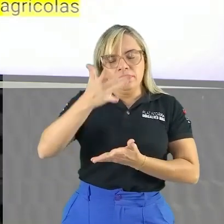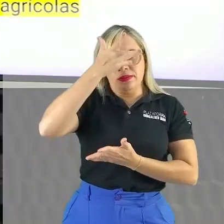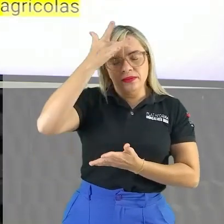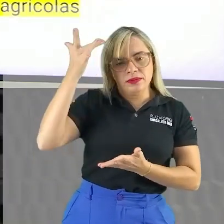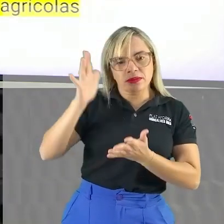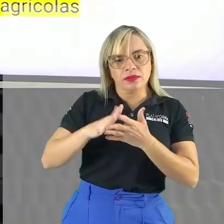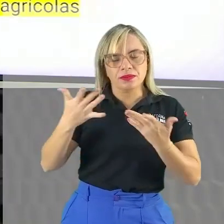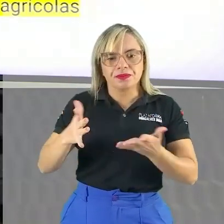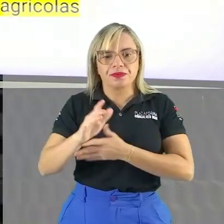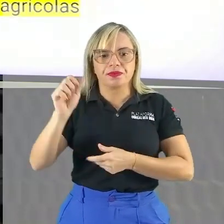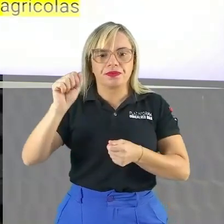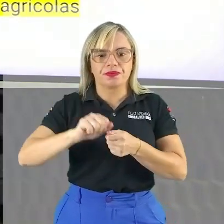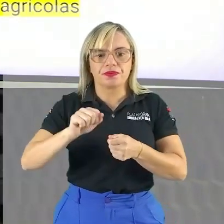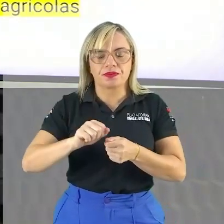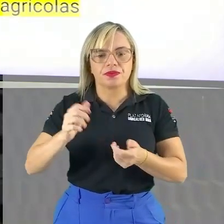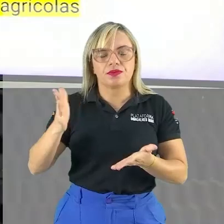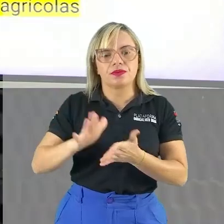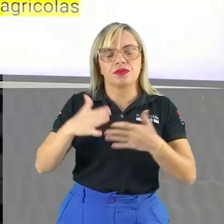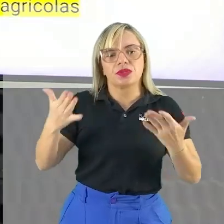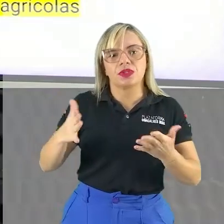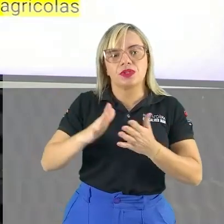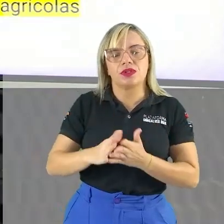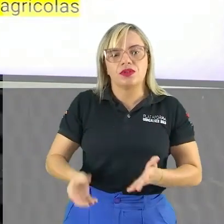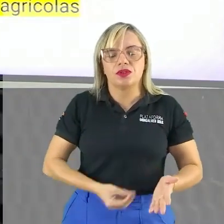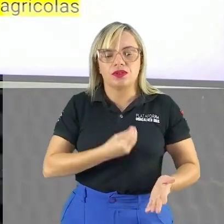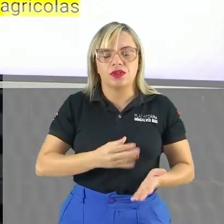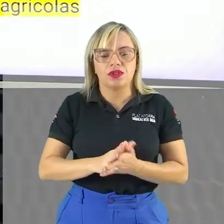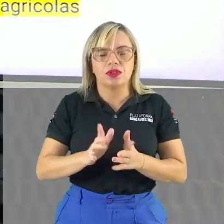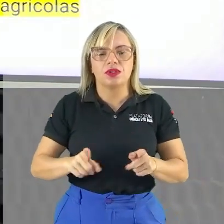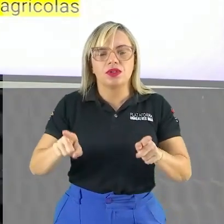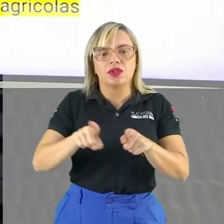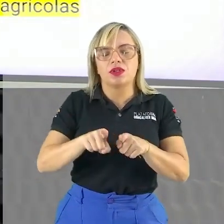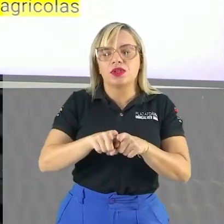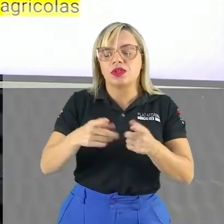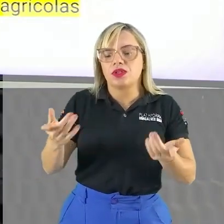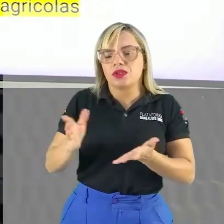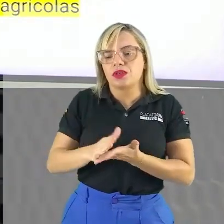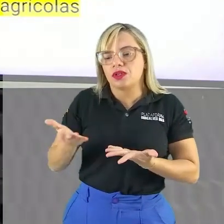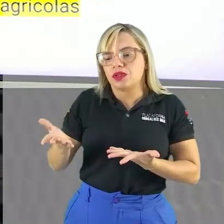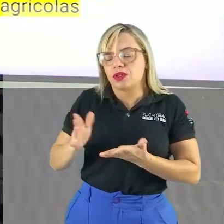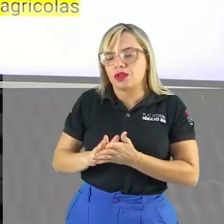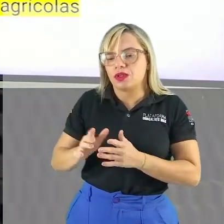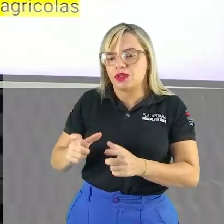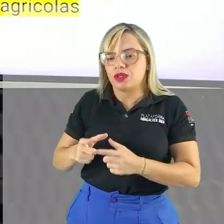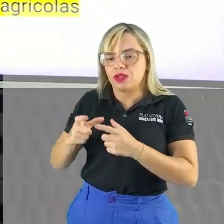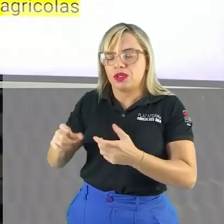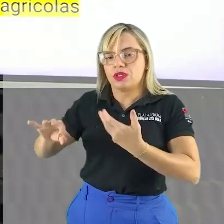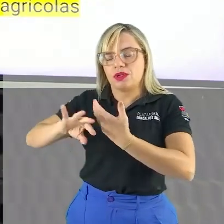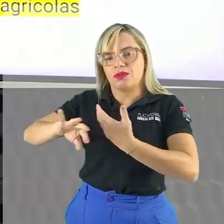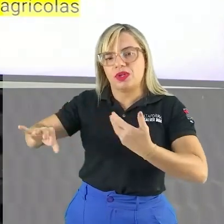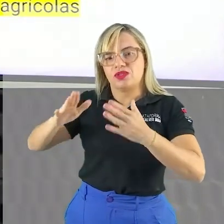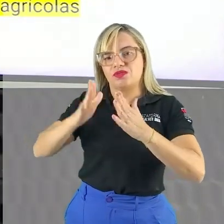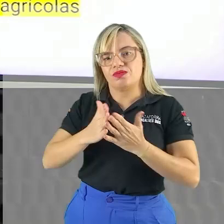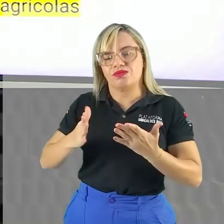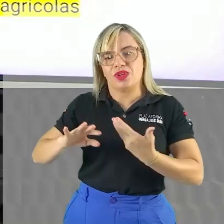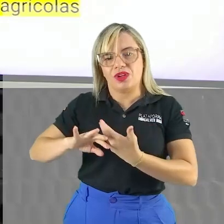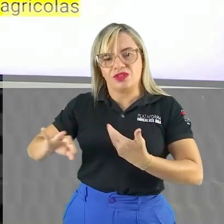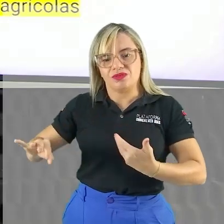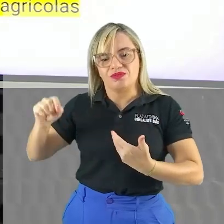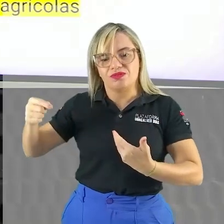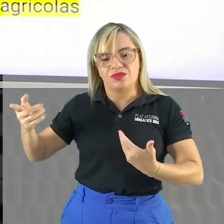onde produzir e, consequentemente, morar. E o que vai restar para elas? As áreas periféricas,